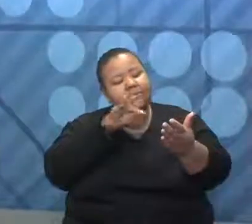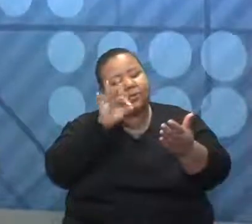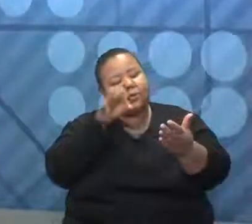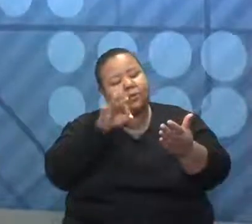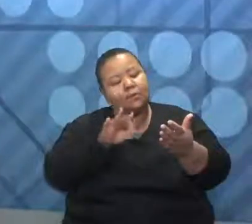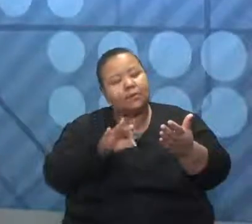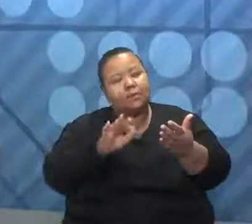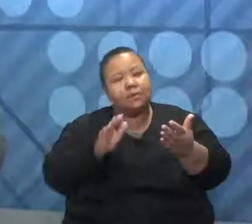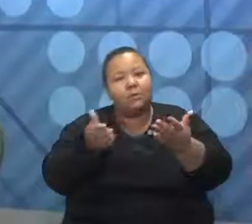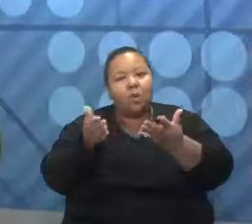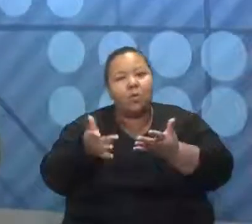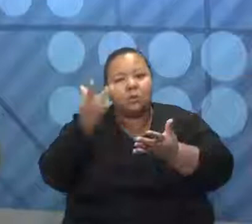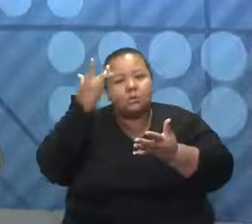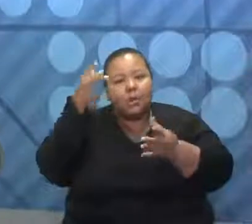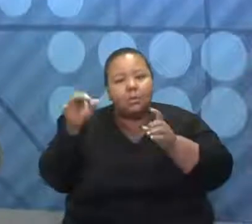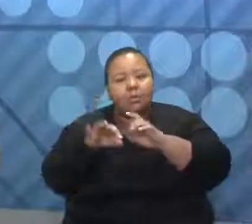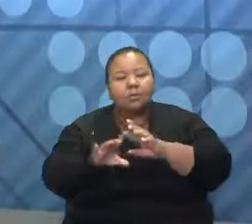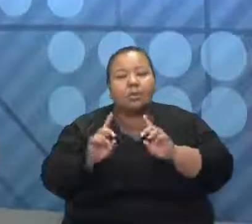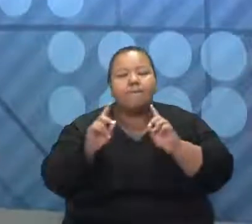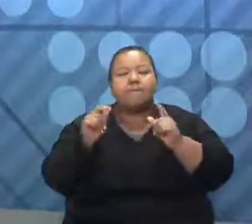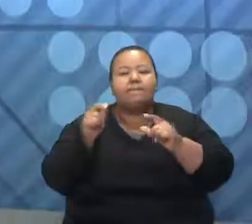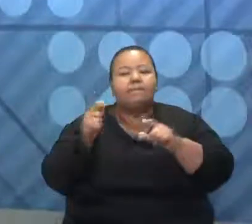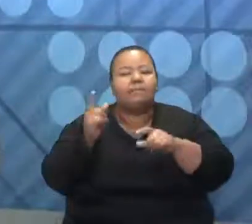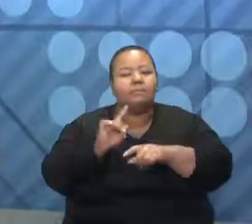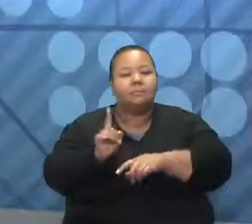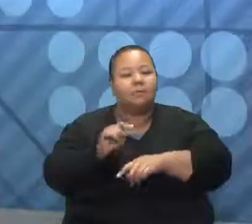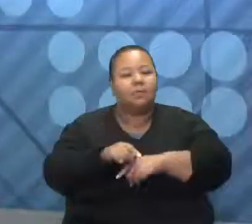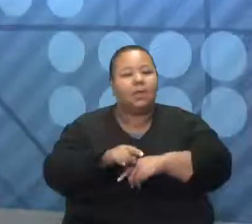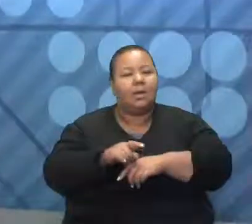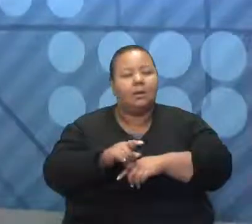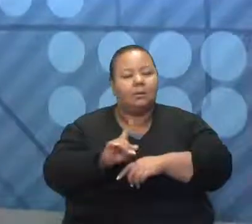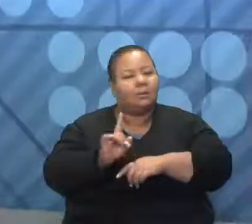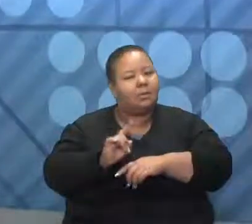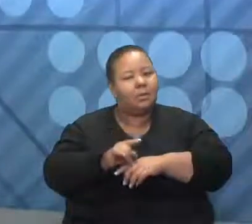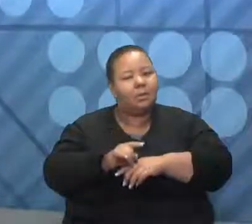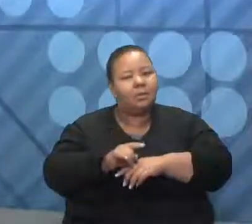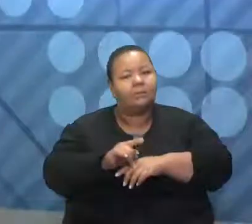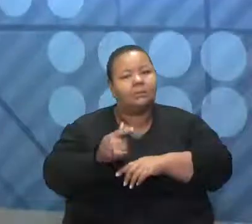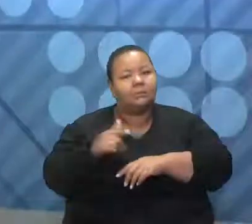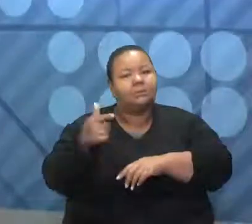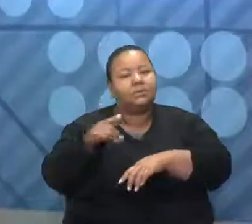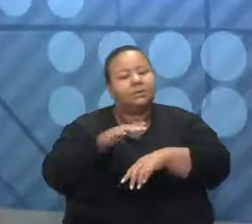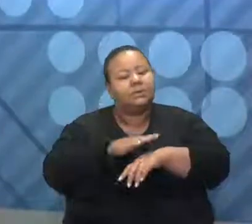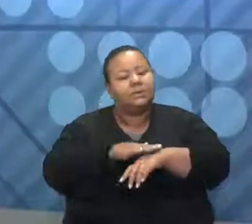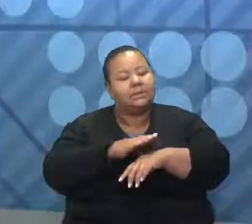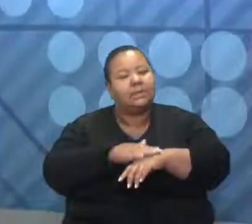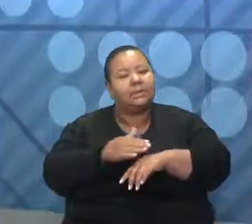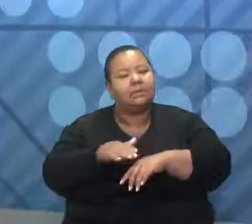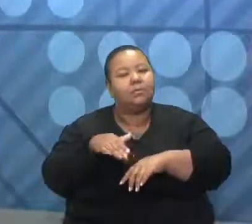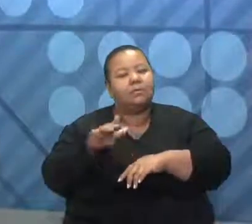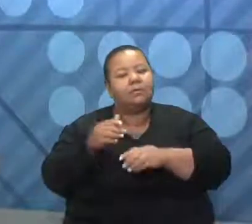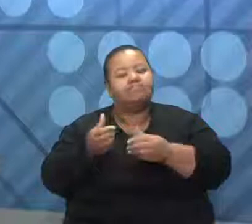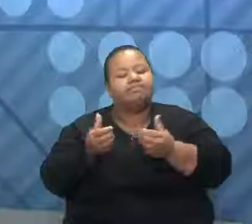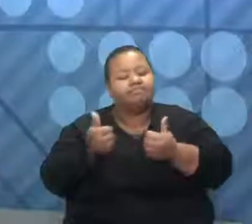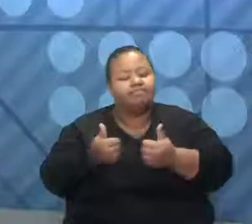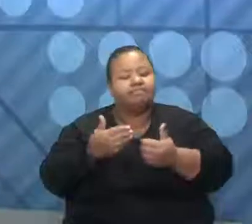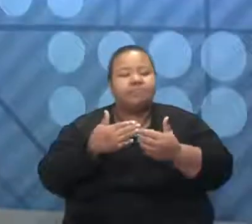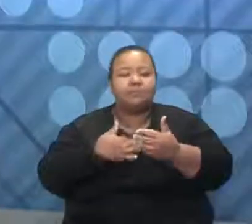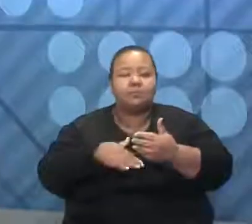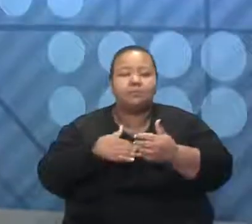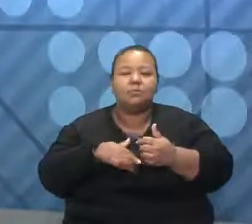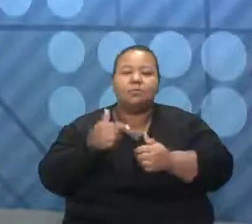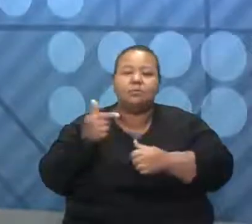Não é da noite para o dia, não é assim simplesmente, olha, vamos. Não, precisa de um tempo de maturação. Qual é esse